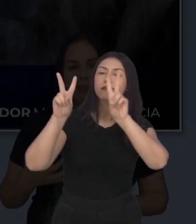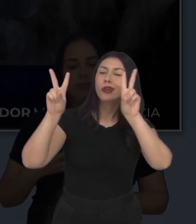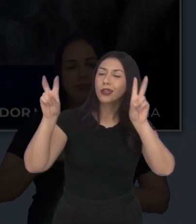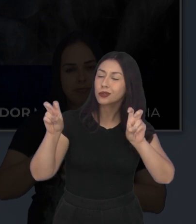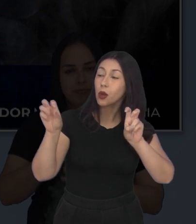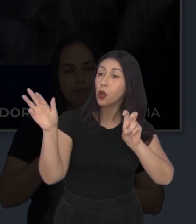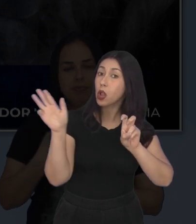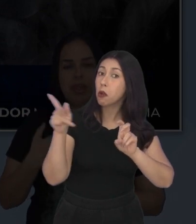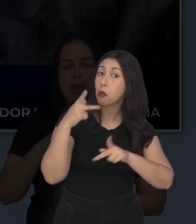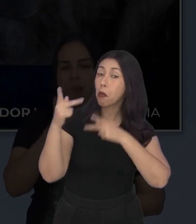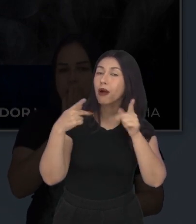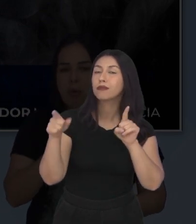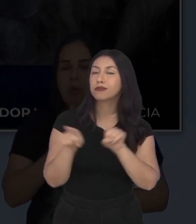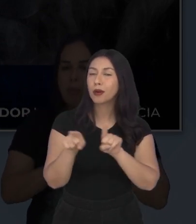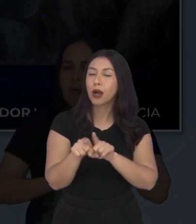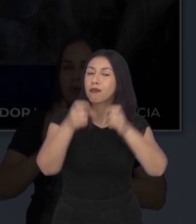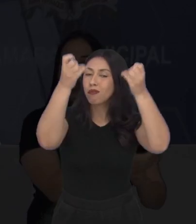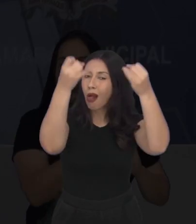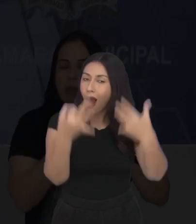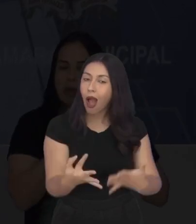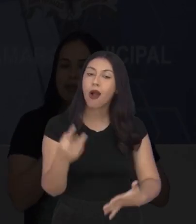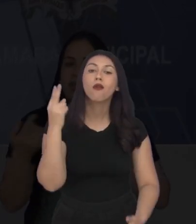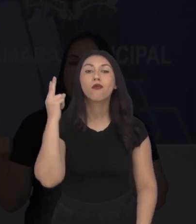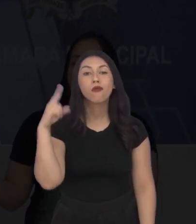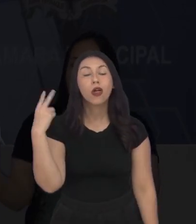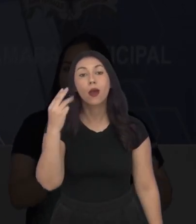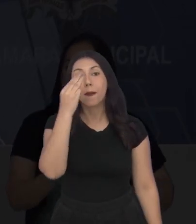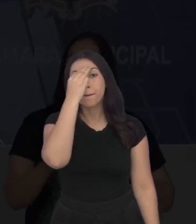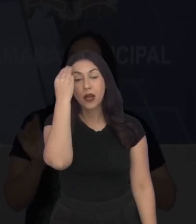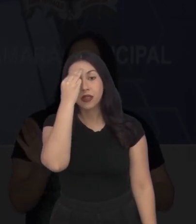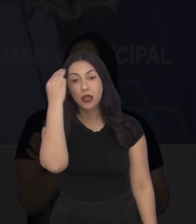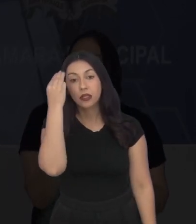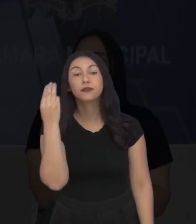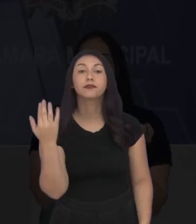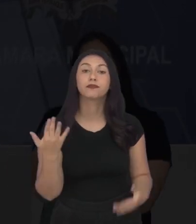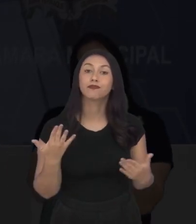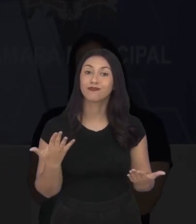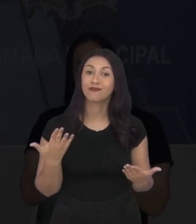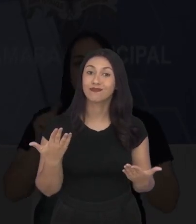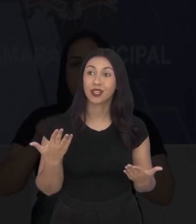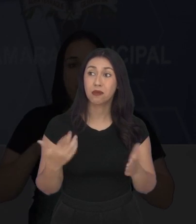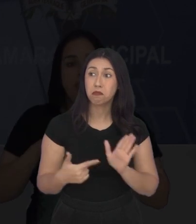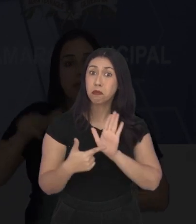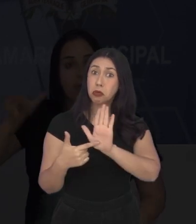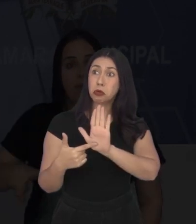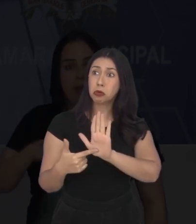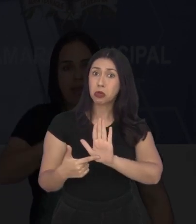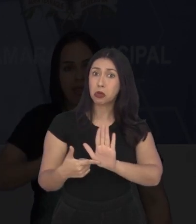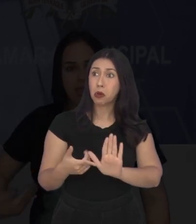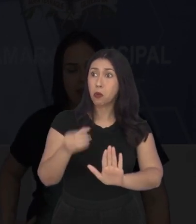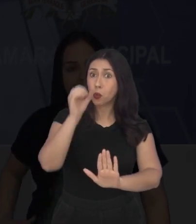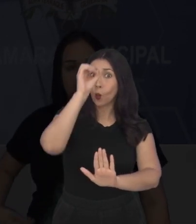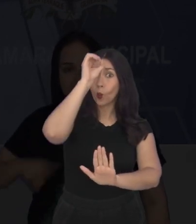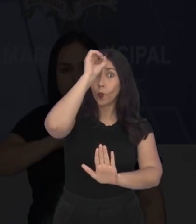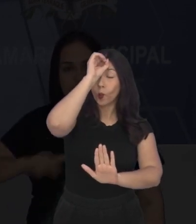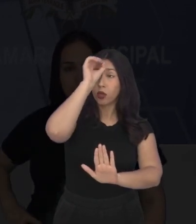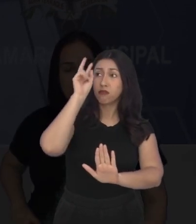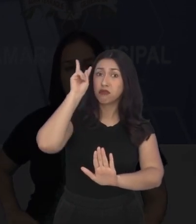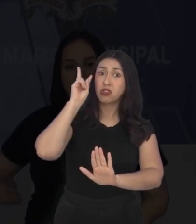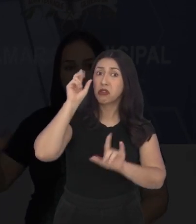calor acima da média desde setembro do ano passado, né, com muita chuva, e isso favorece